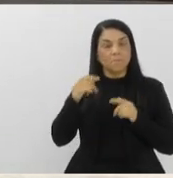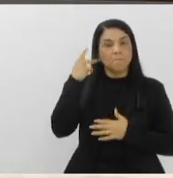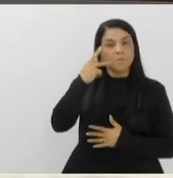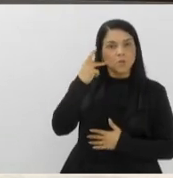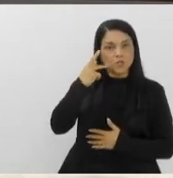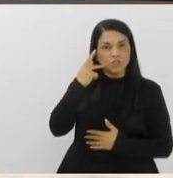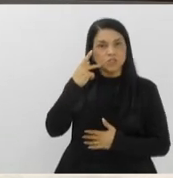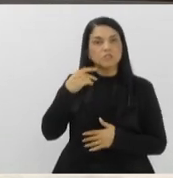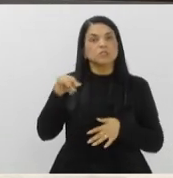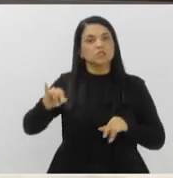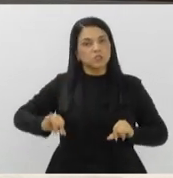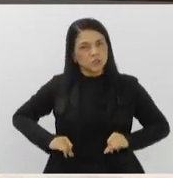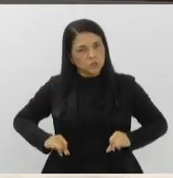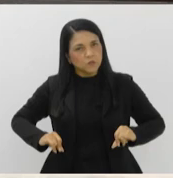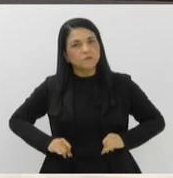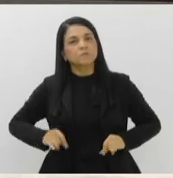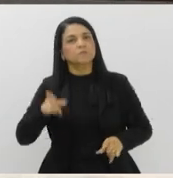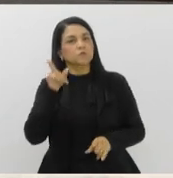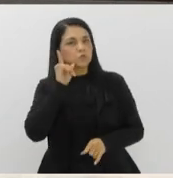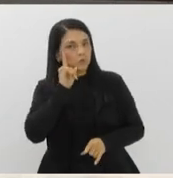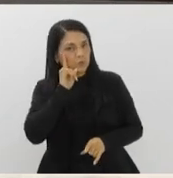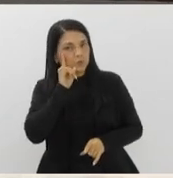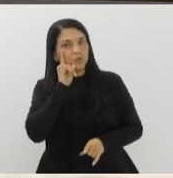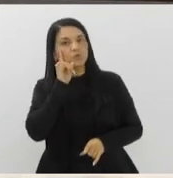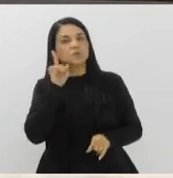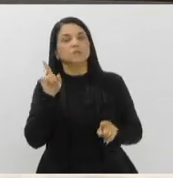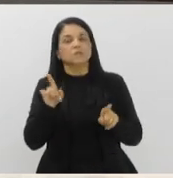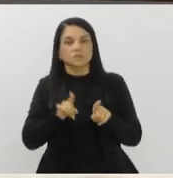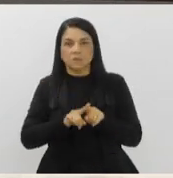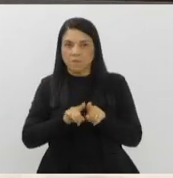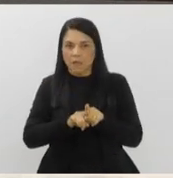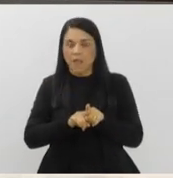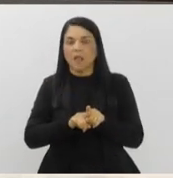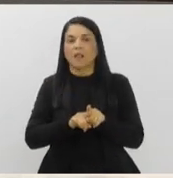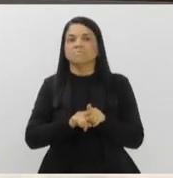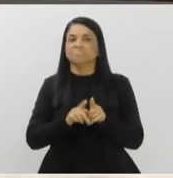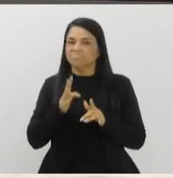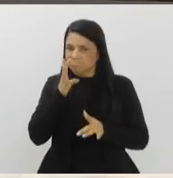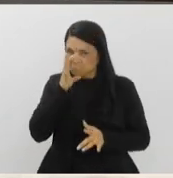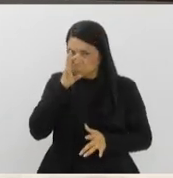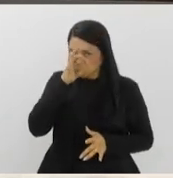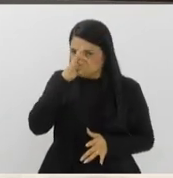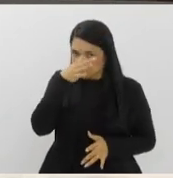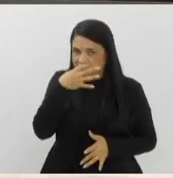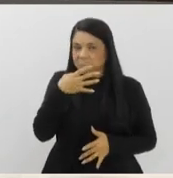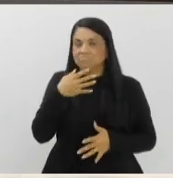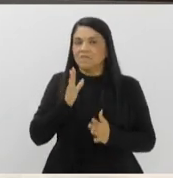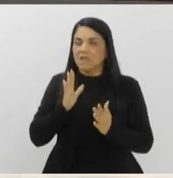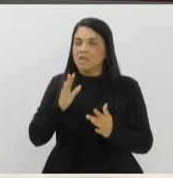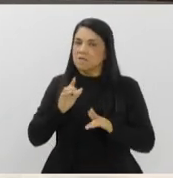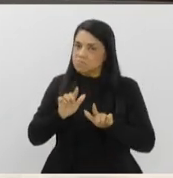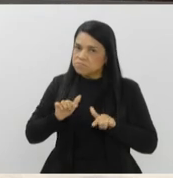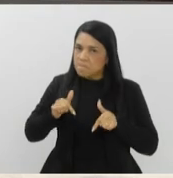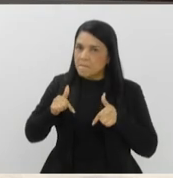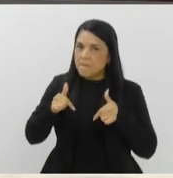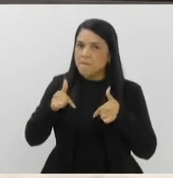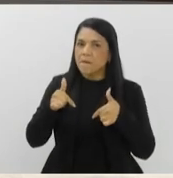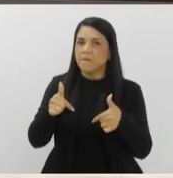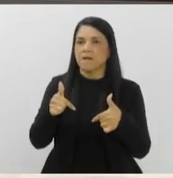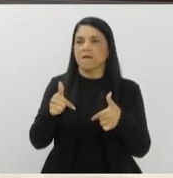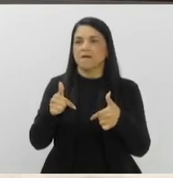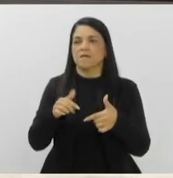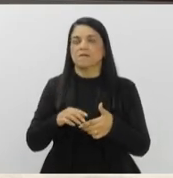também sofremos no dia a dia, mas também temos aí resistido, digamos, e enfrentado, né?